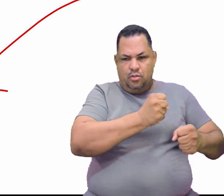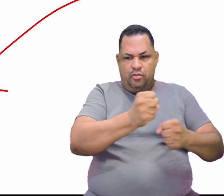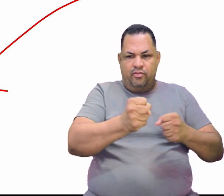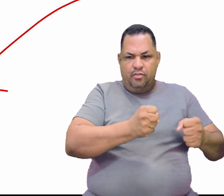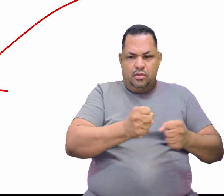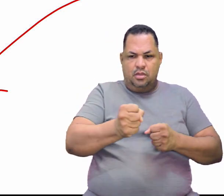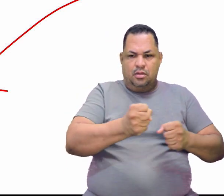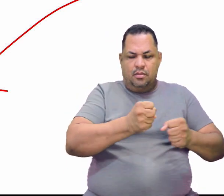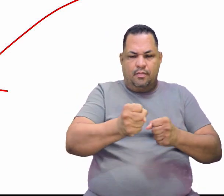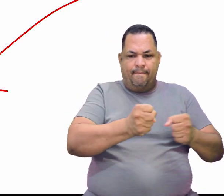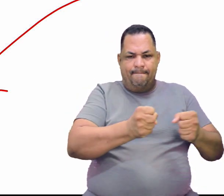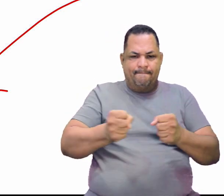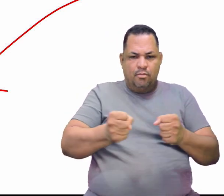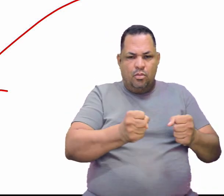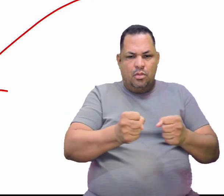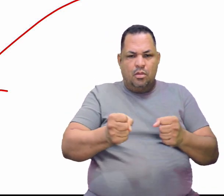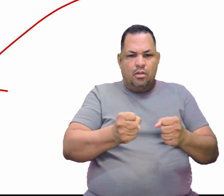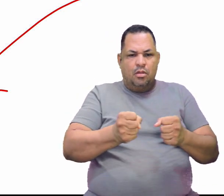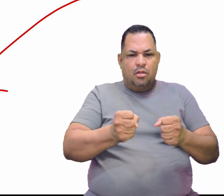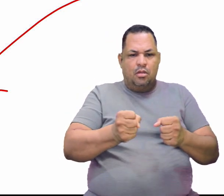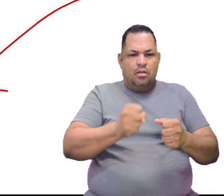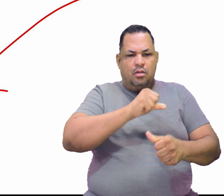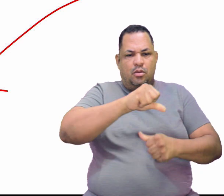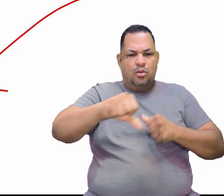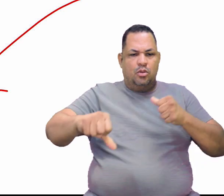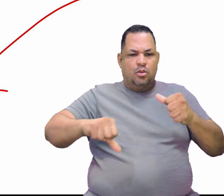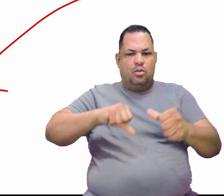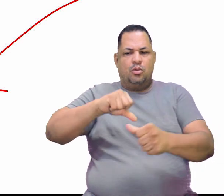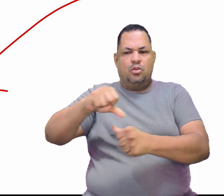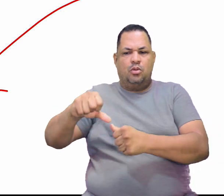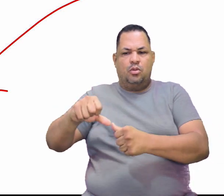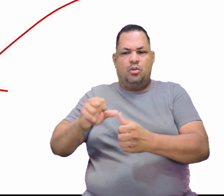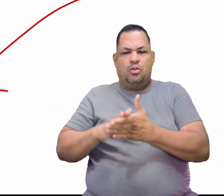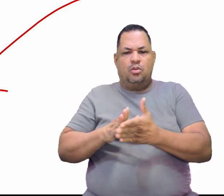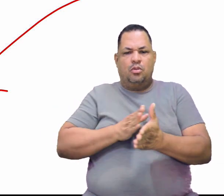mexia, fazia um movimento e aí já deixava